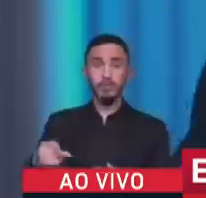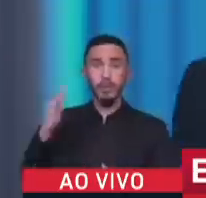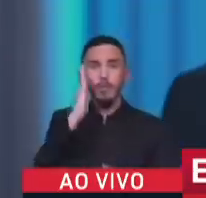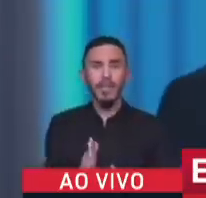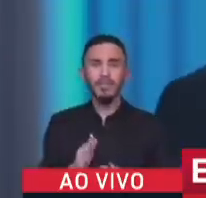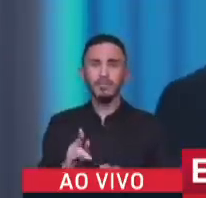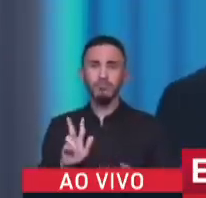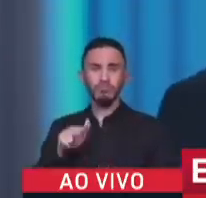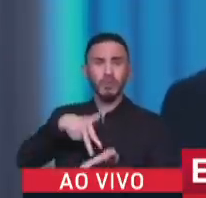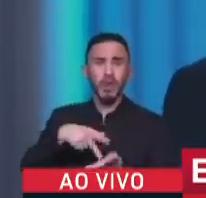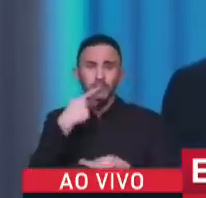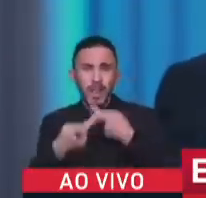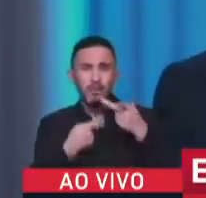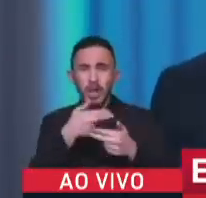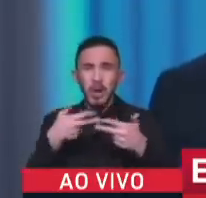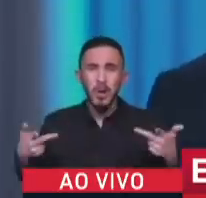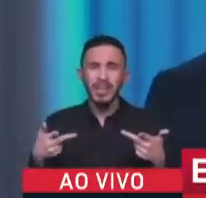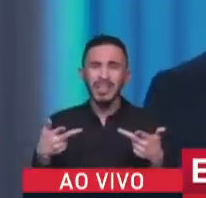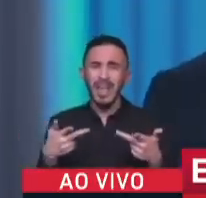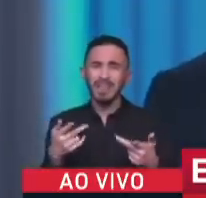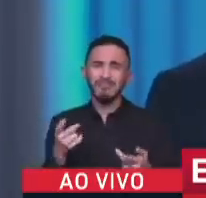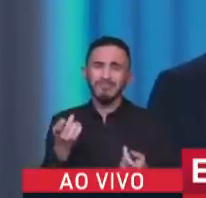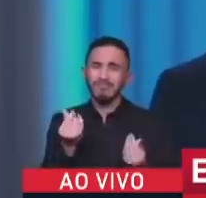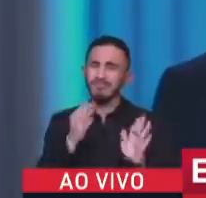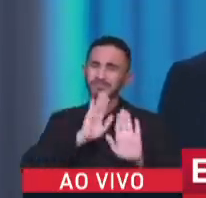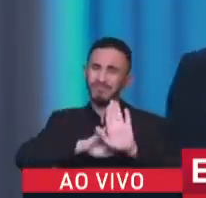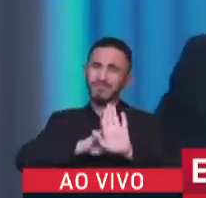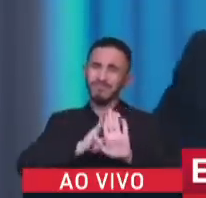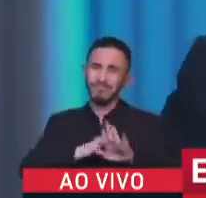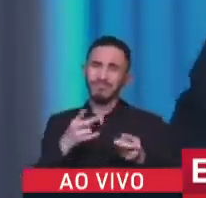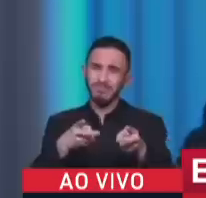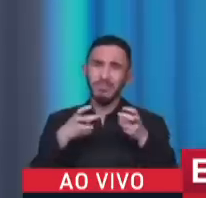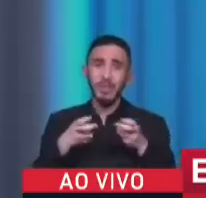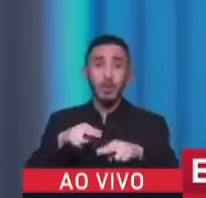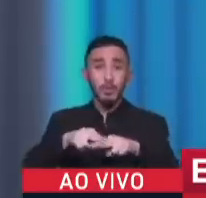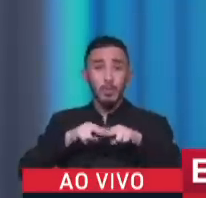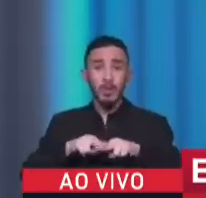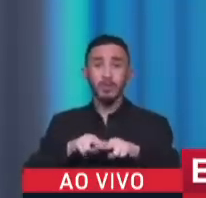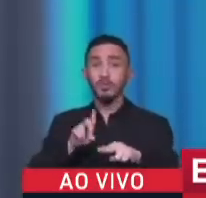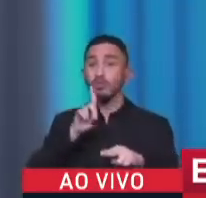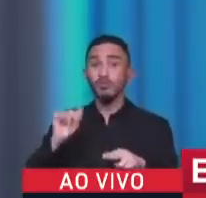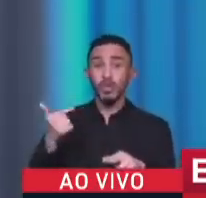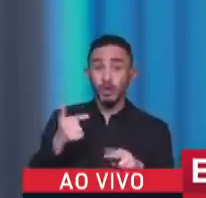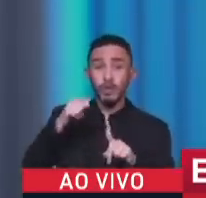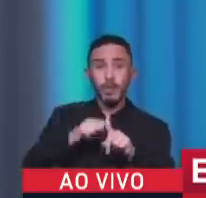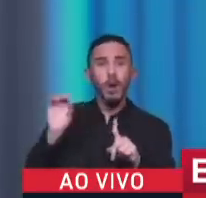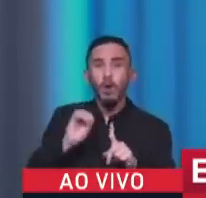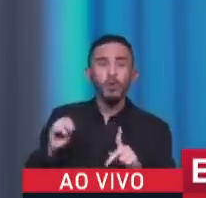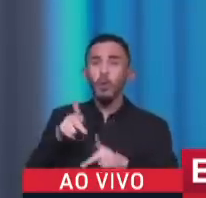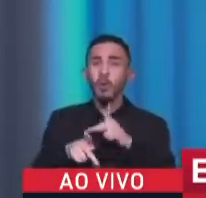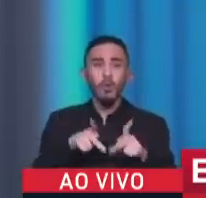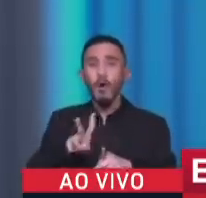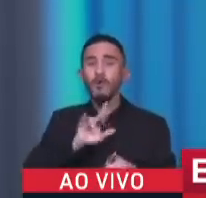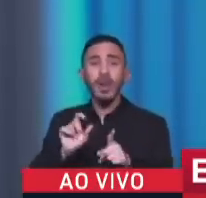bateram no ouvido dele e acabaram magoando o ouvido dele porque ele tava muito muito pálido até frente ao presidente Lula que